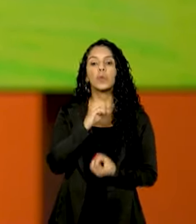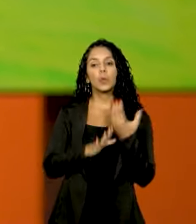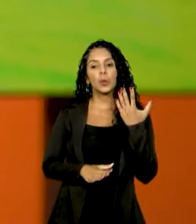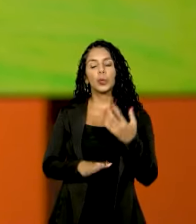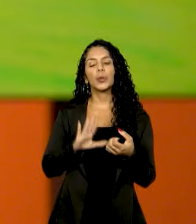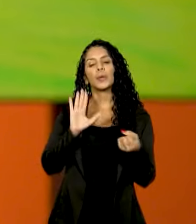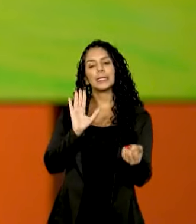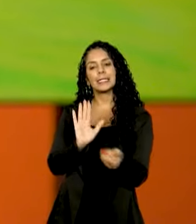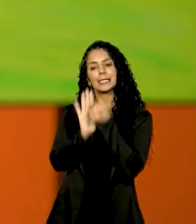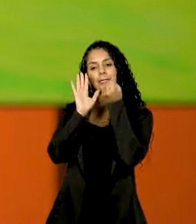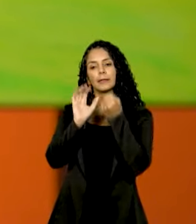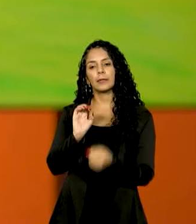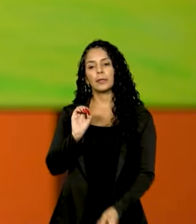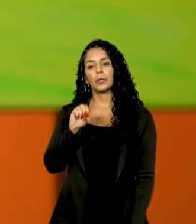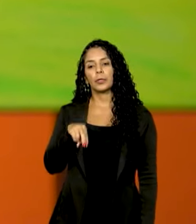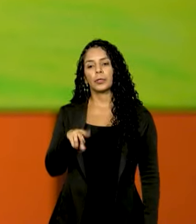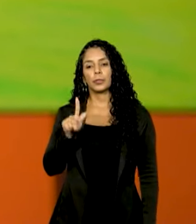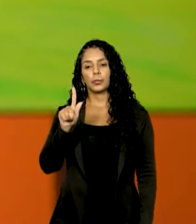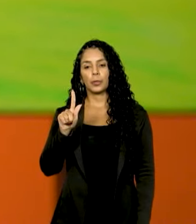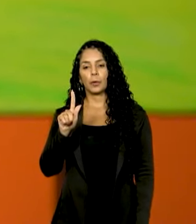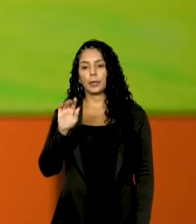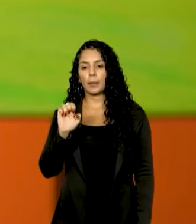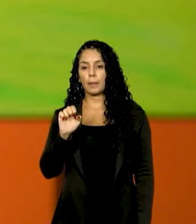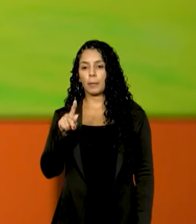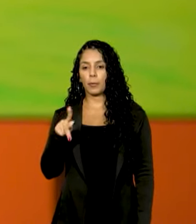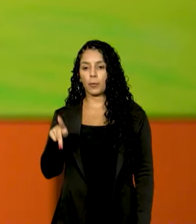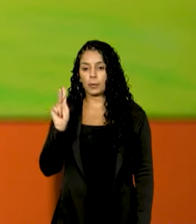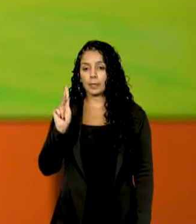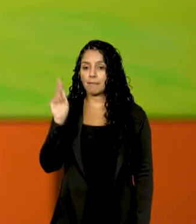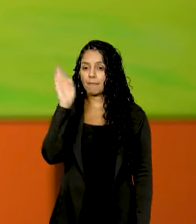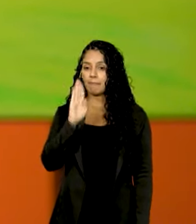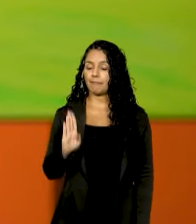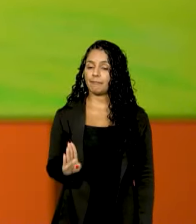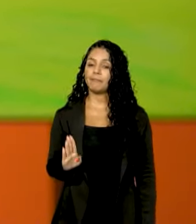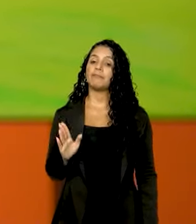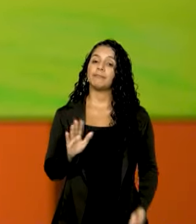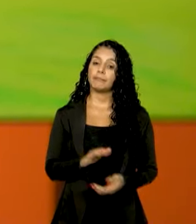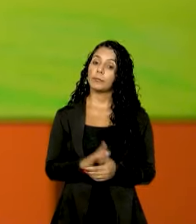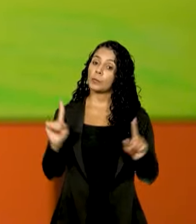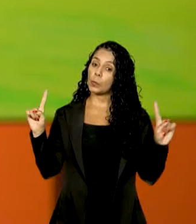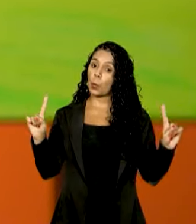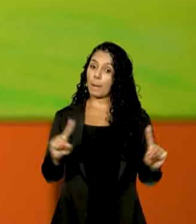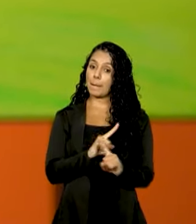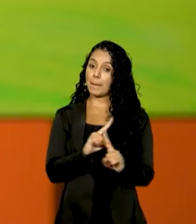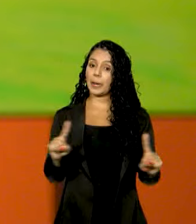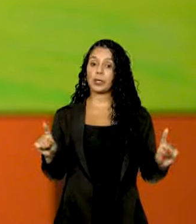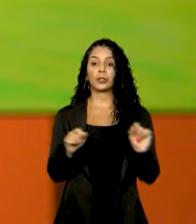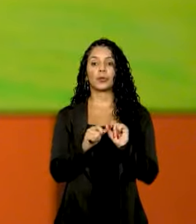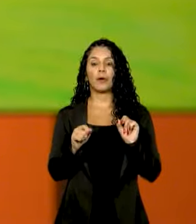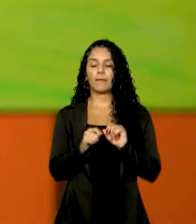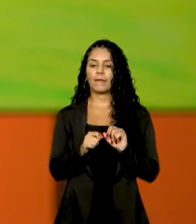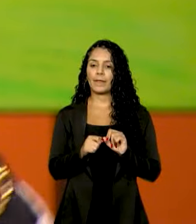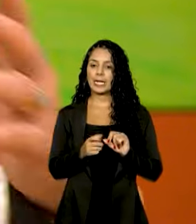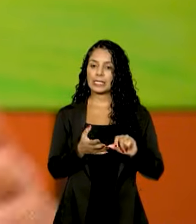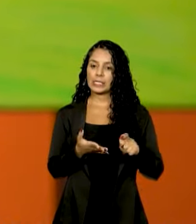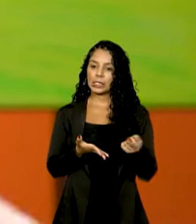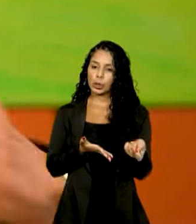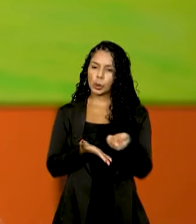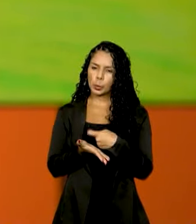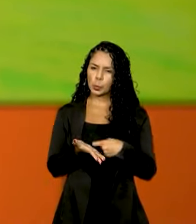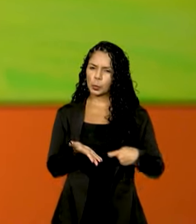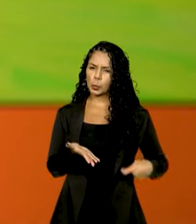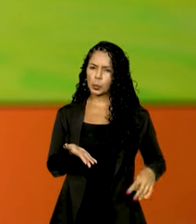que criou essa marca, Songbook Brasileiro. É, né? É. E aí, o grande maestro que faz as transcrições de todas